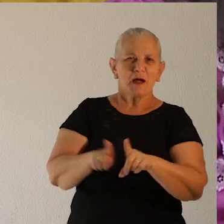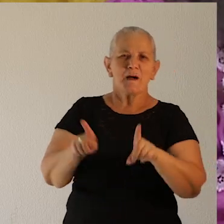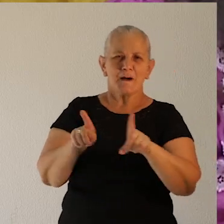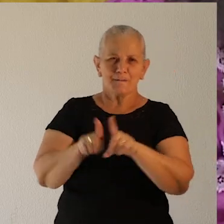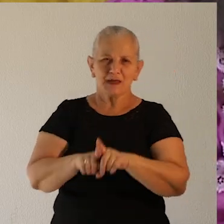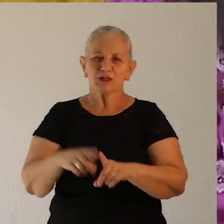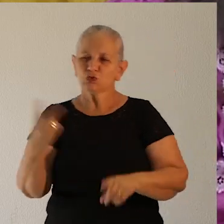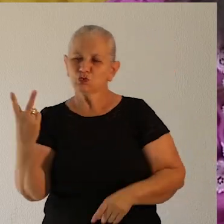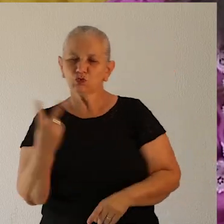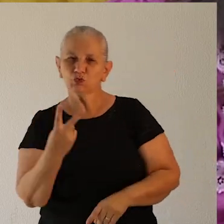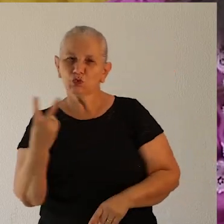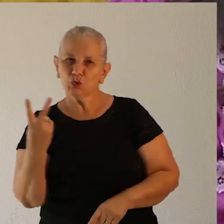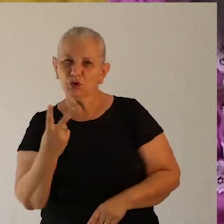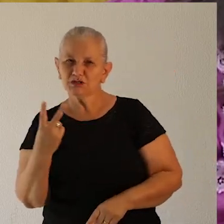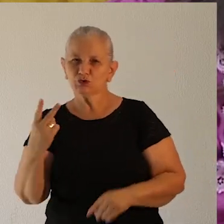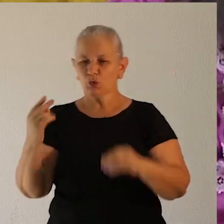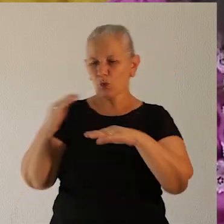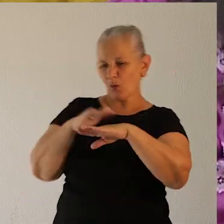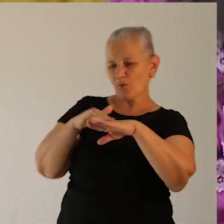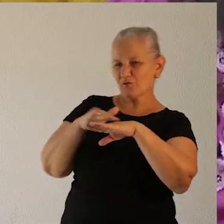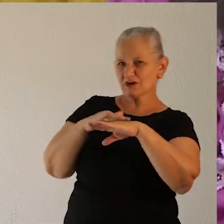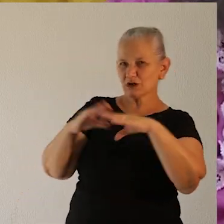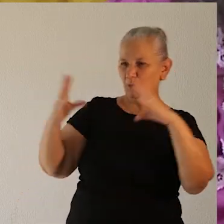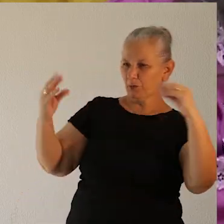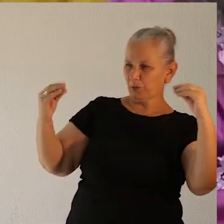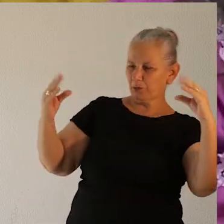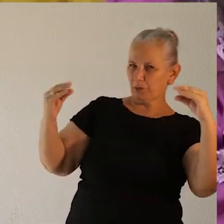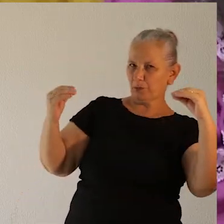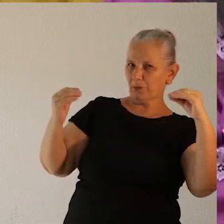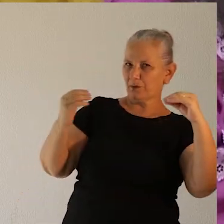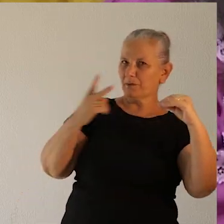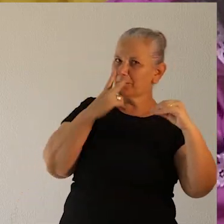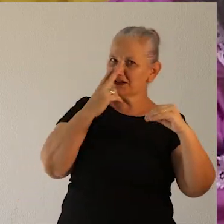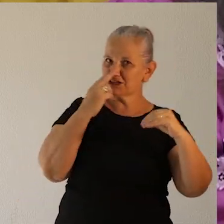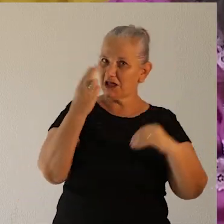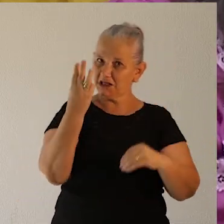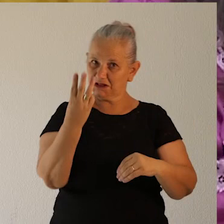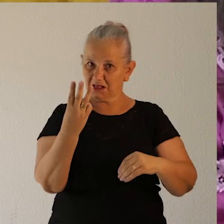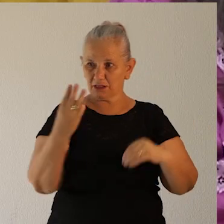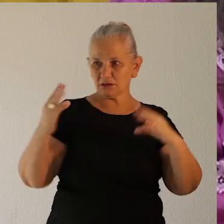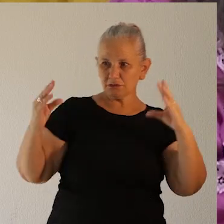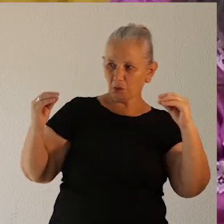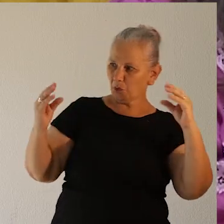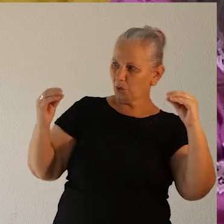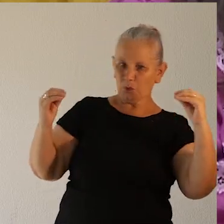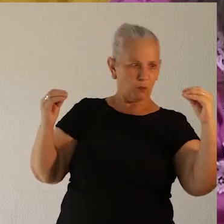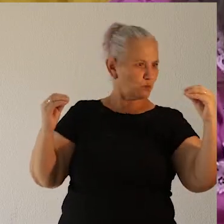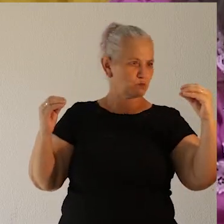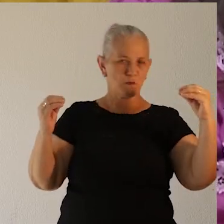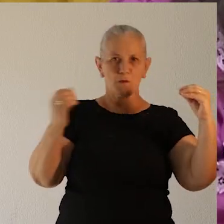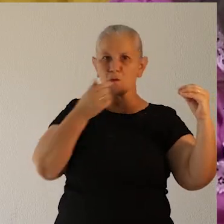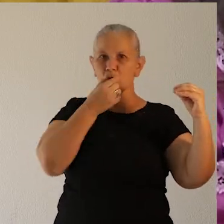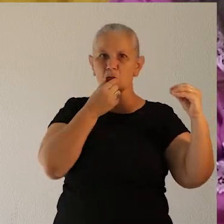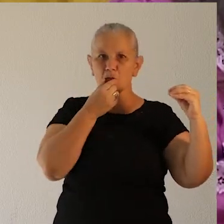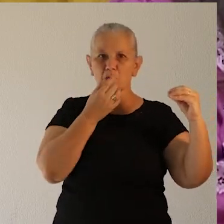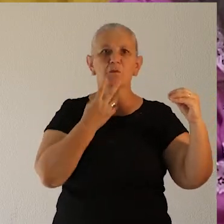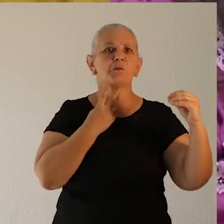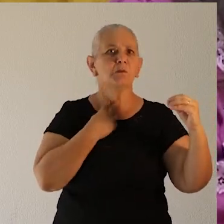são dois bonecos que batem boca pra mais de três. O boneco não fala não, ai meu Deus,